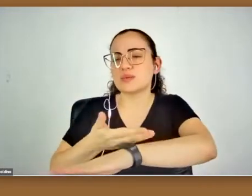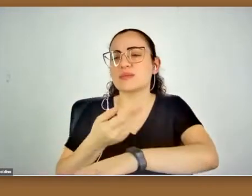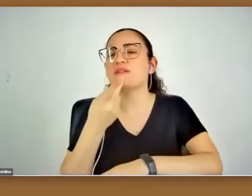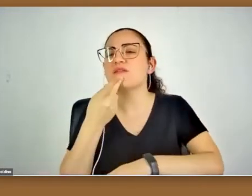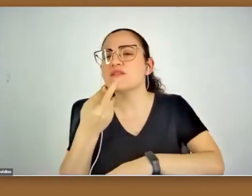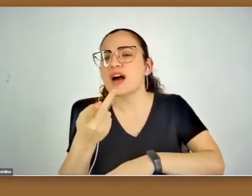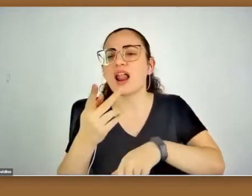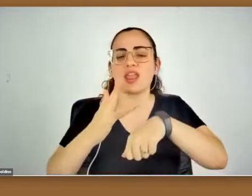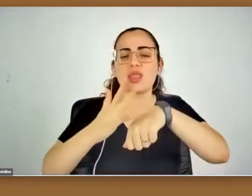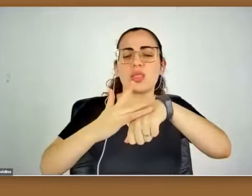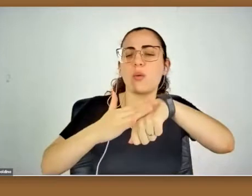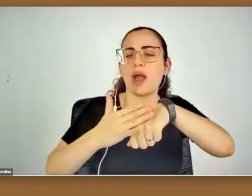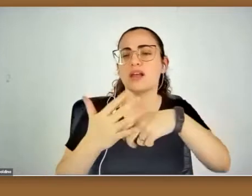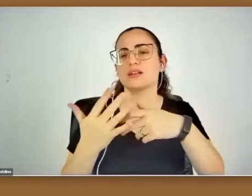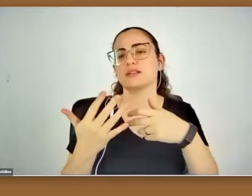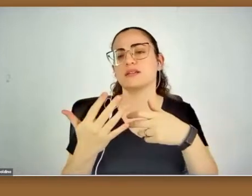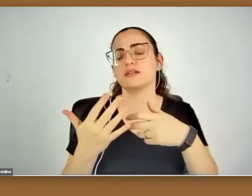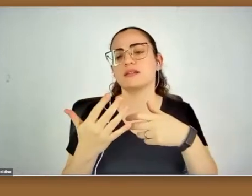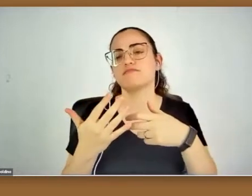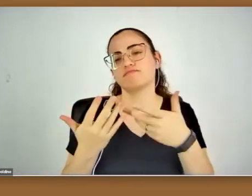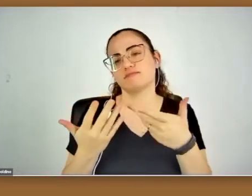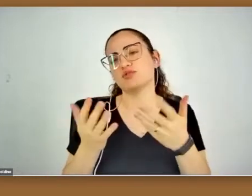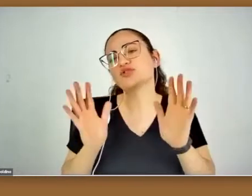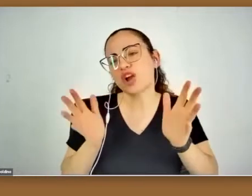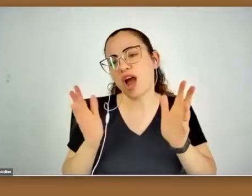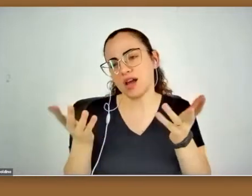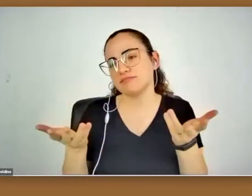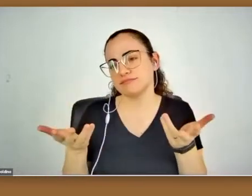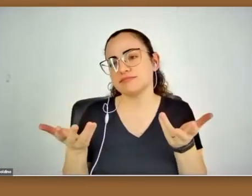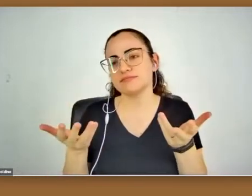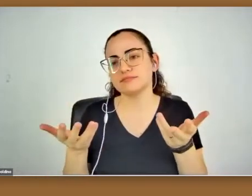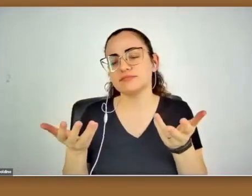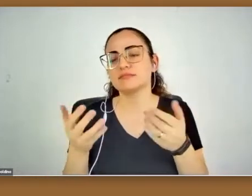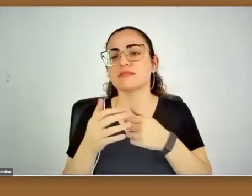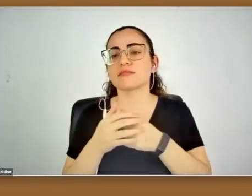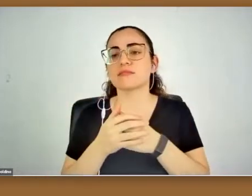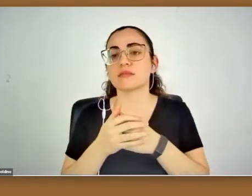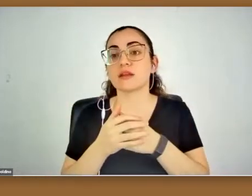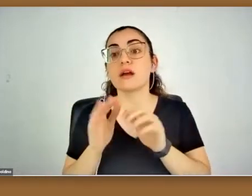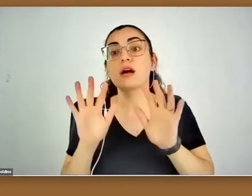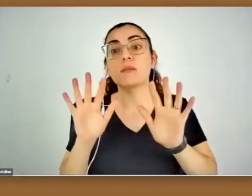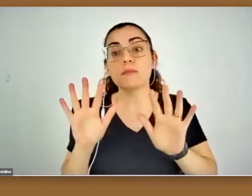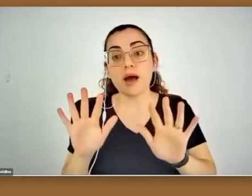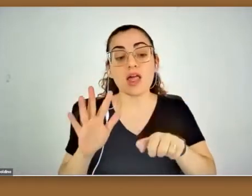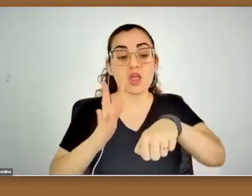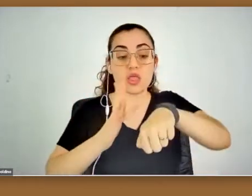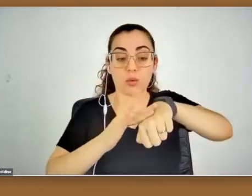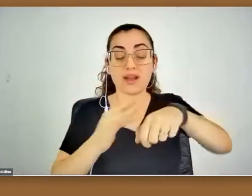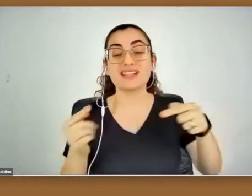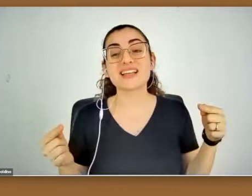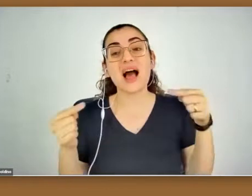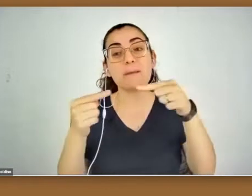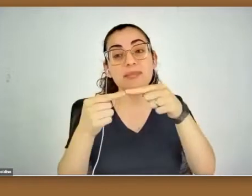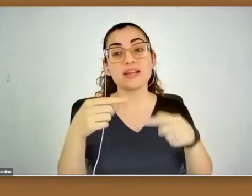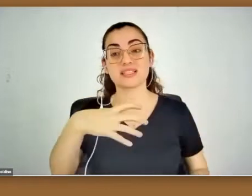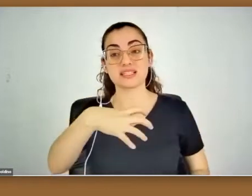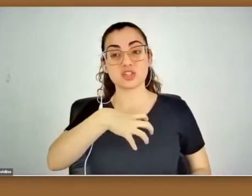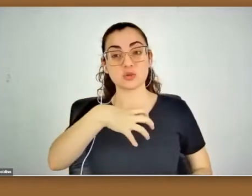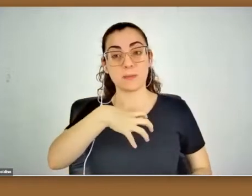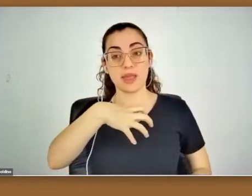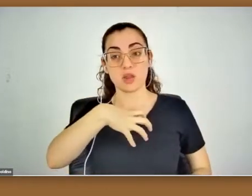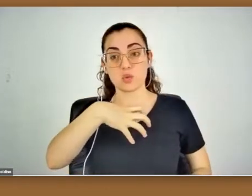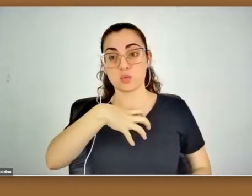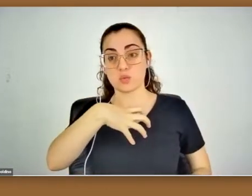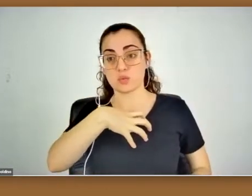que a doença, ela tem essa questão da manifestação, né, de ter sinal e sintoma, ou seja, o